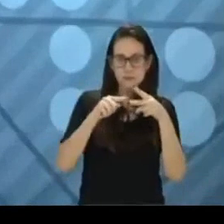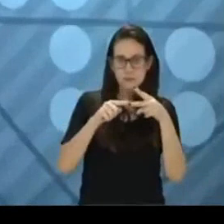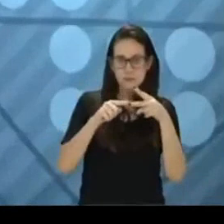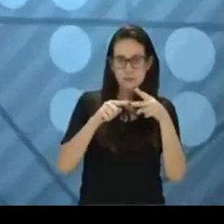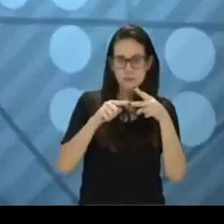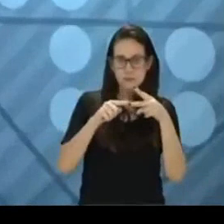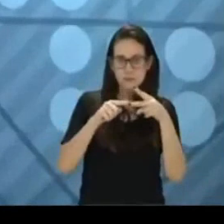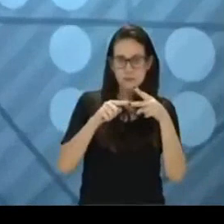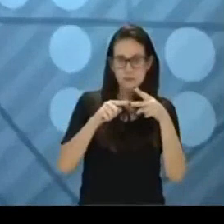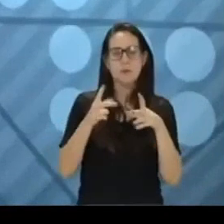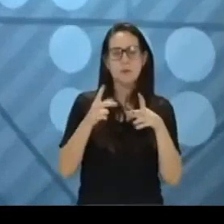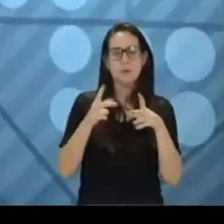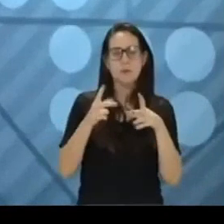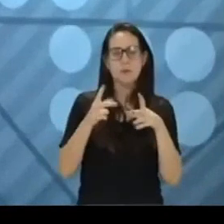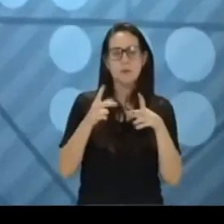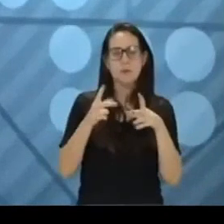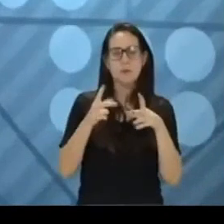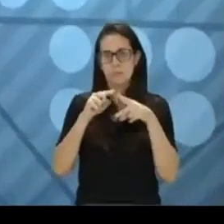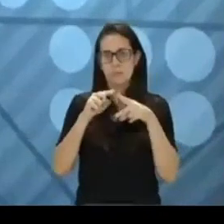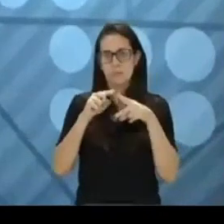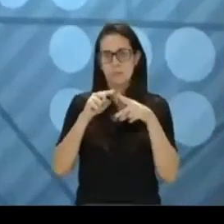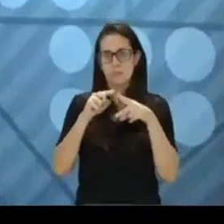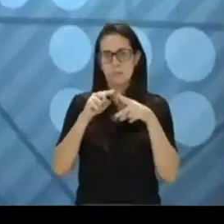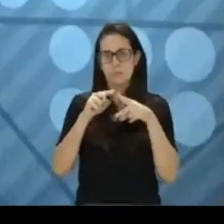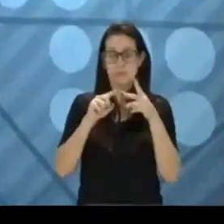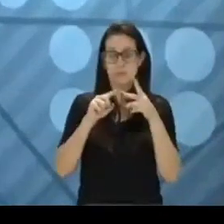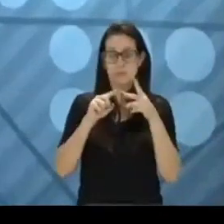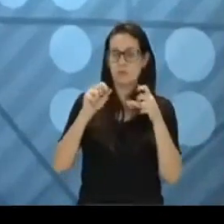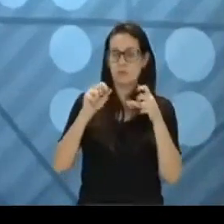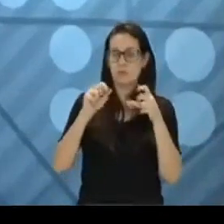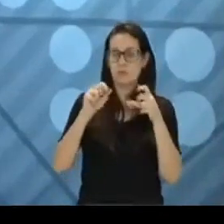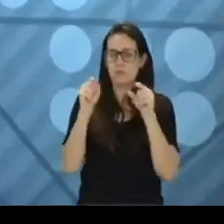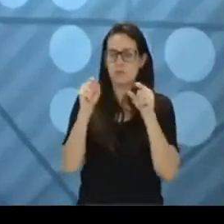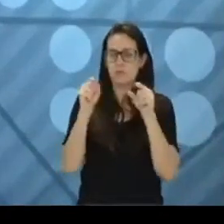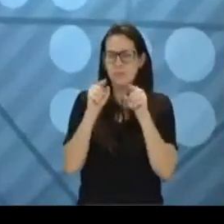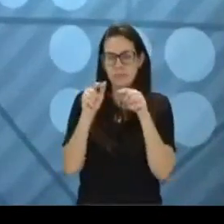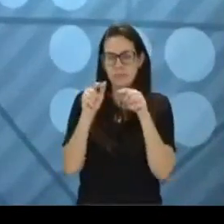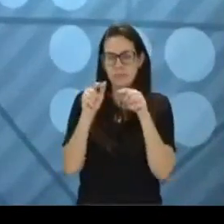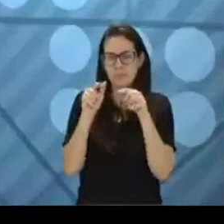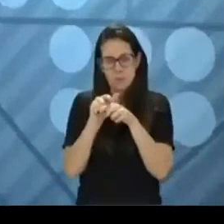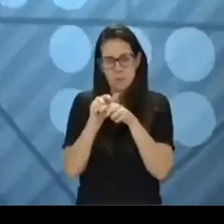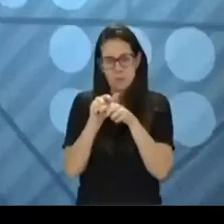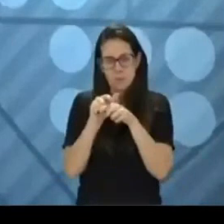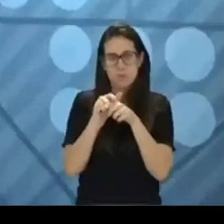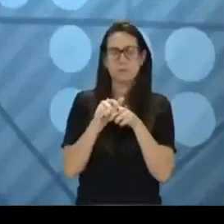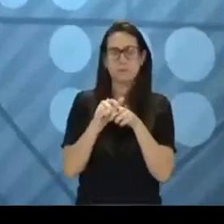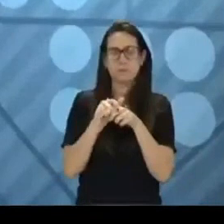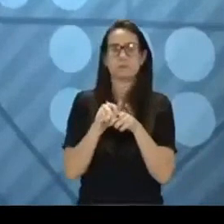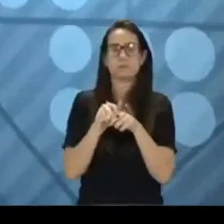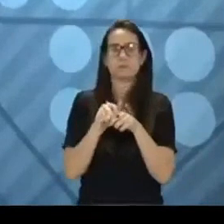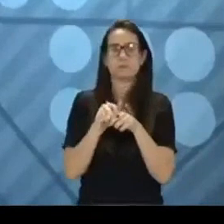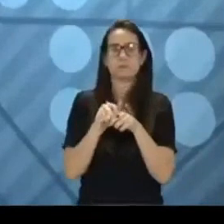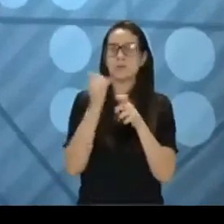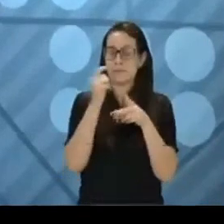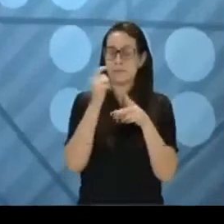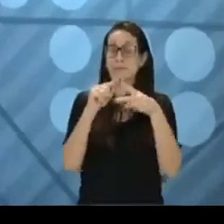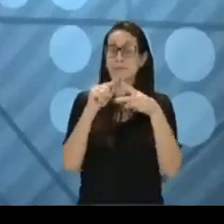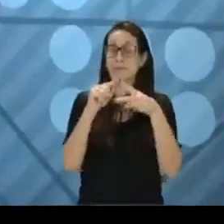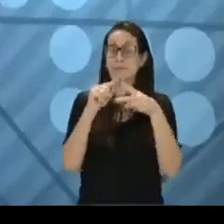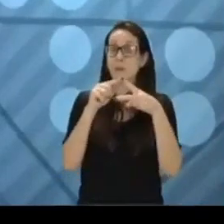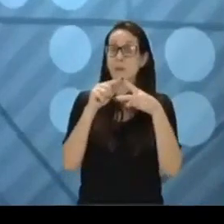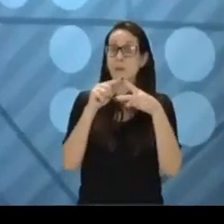célula eucarionte, nós conseguimos perceber que a célula eucarionte ela é muito menor que uma célula eucarionte. Então, nós vimos lá que os cocos